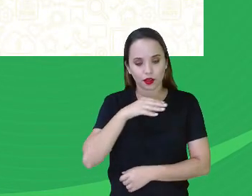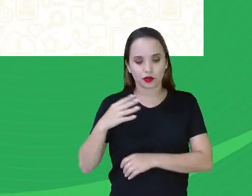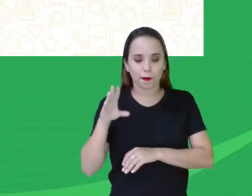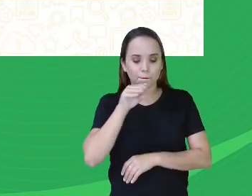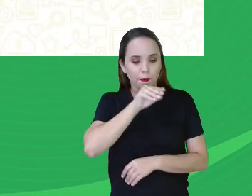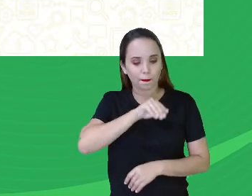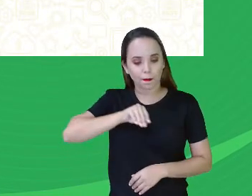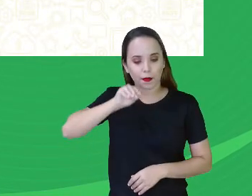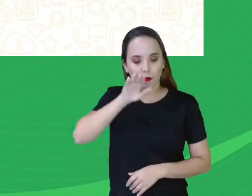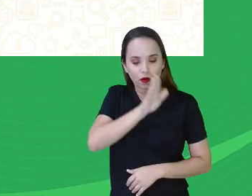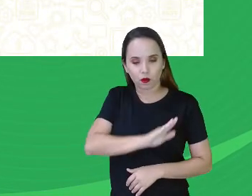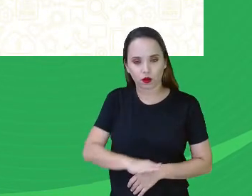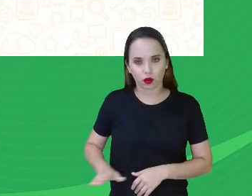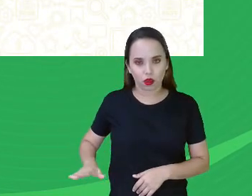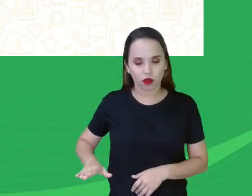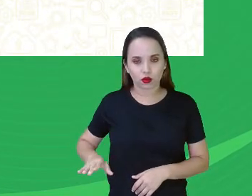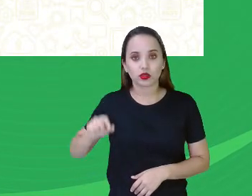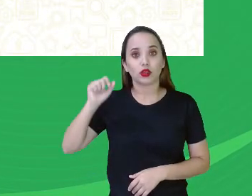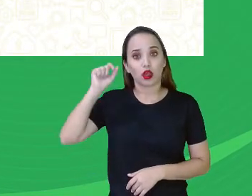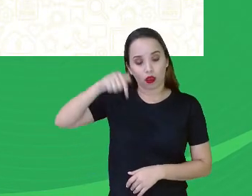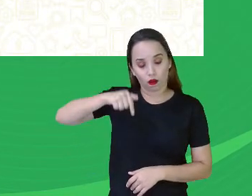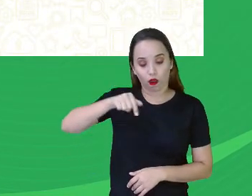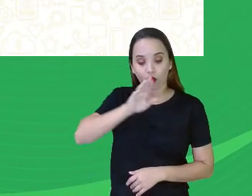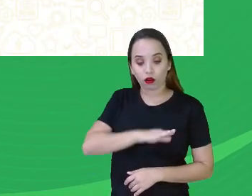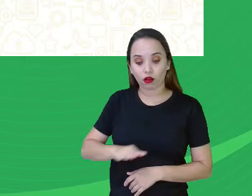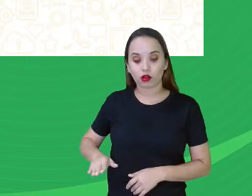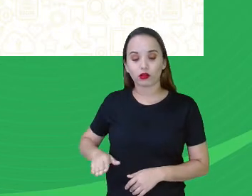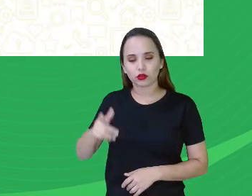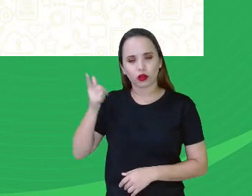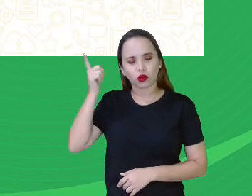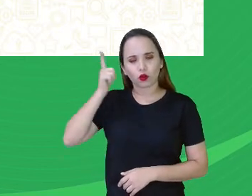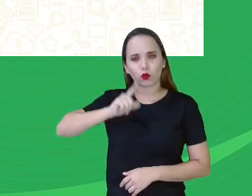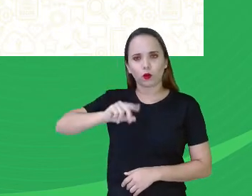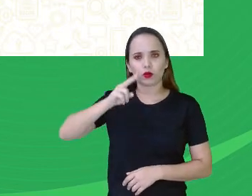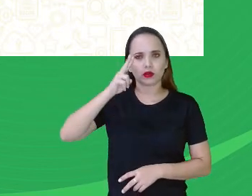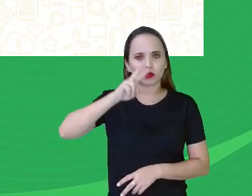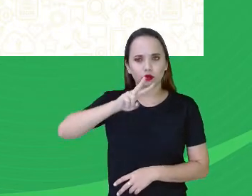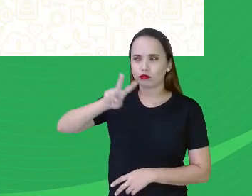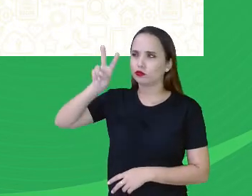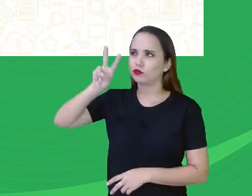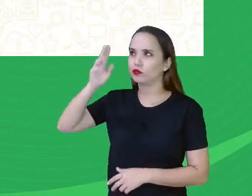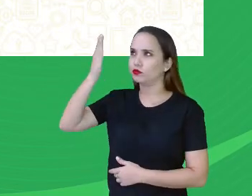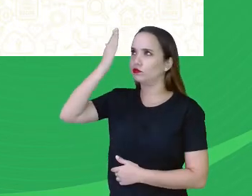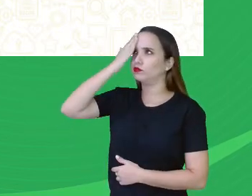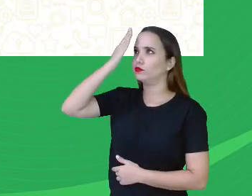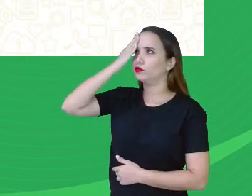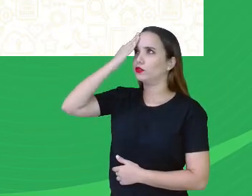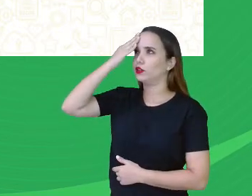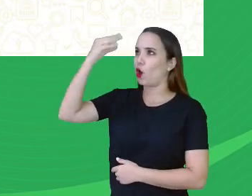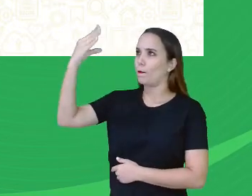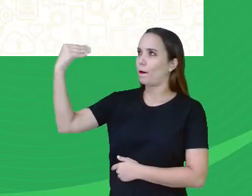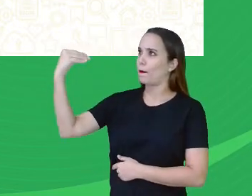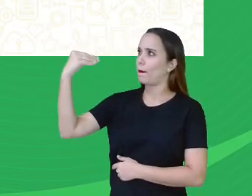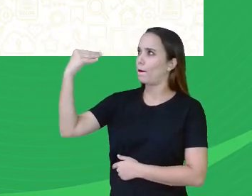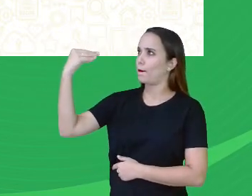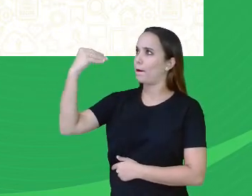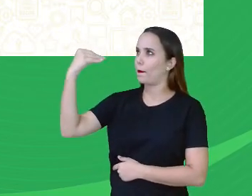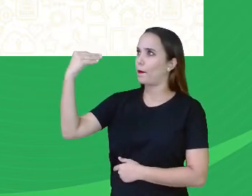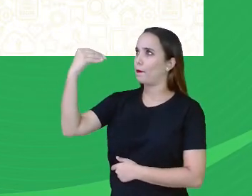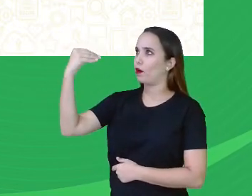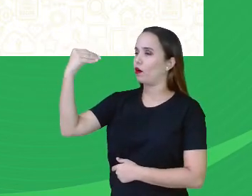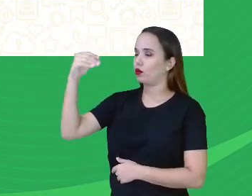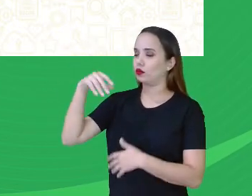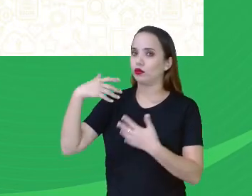criança, ela seja capaz de entender o que ele está passando para ela. Então, não é só o